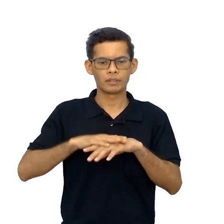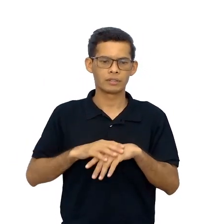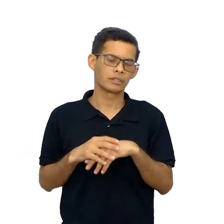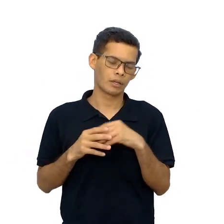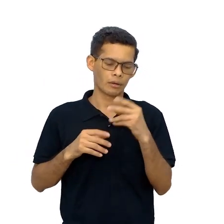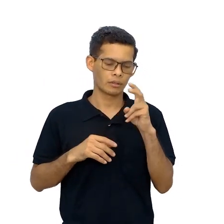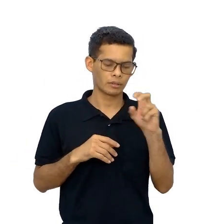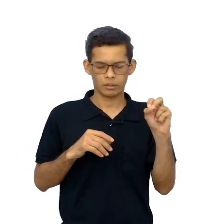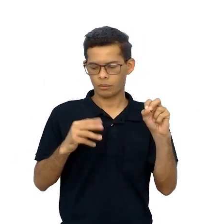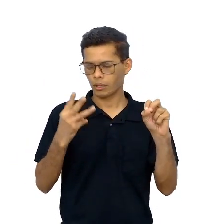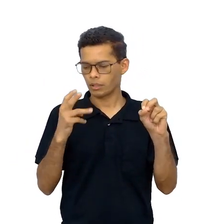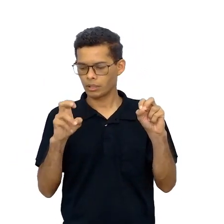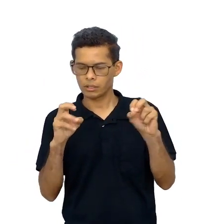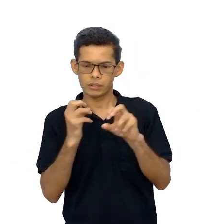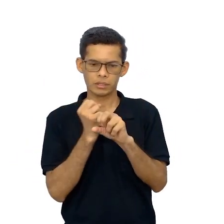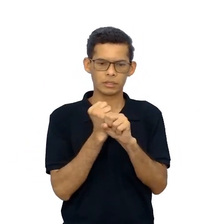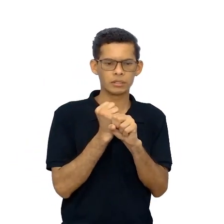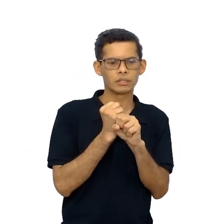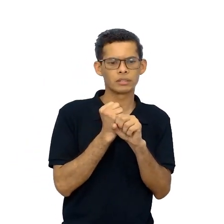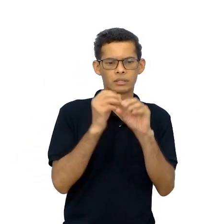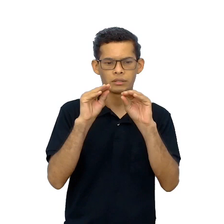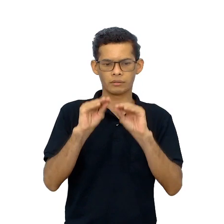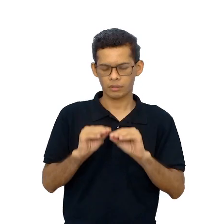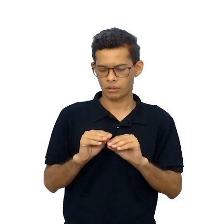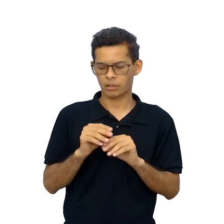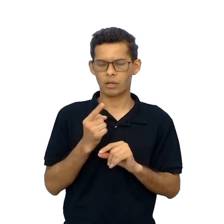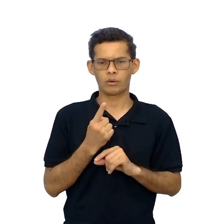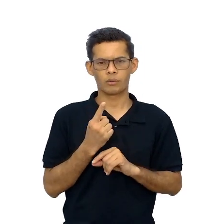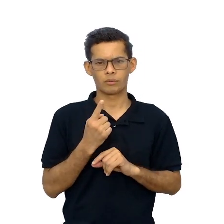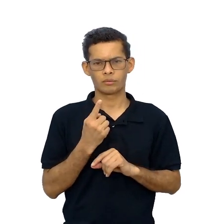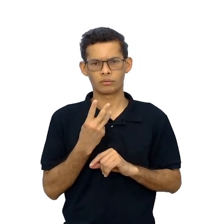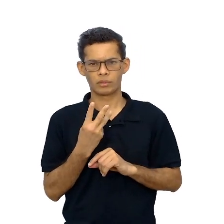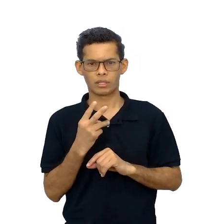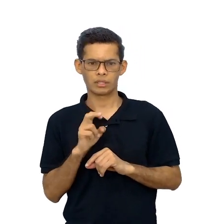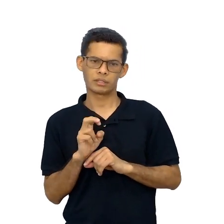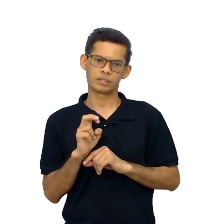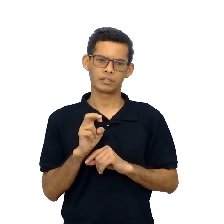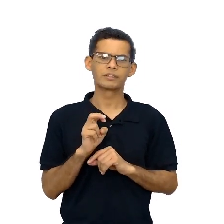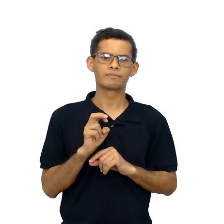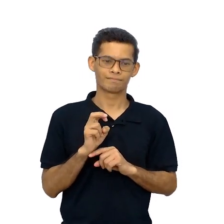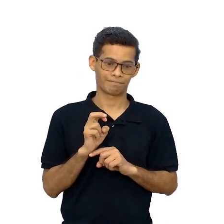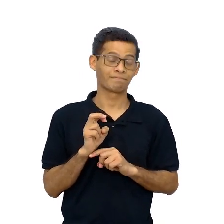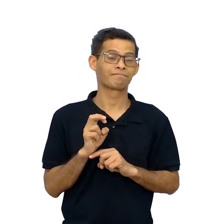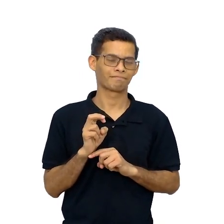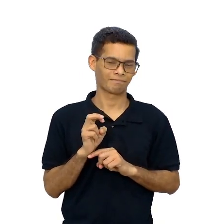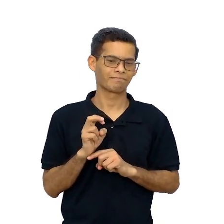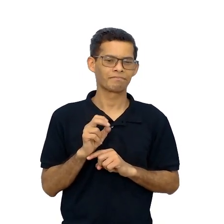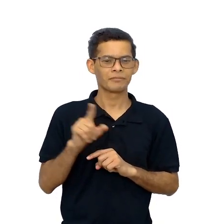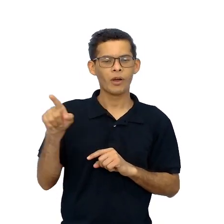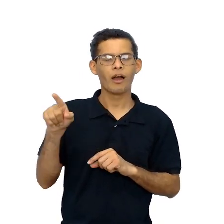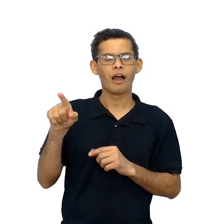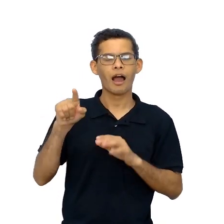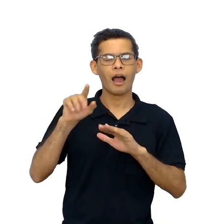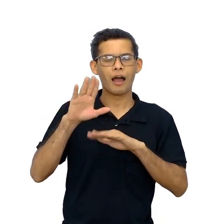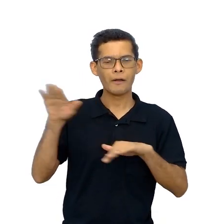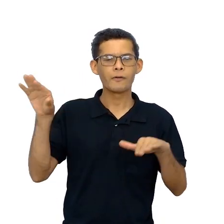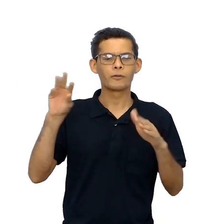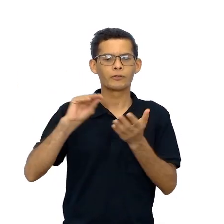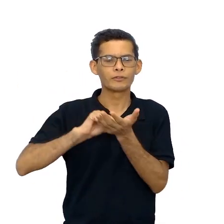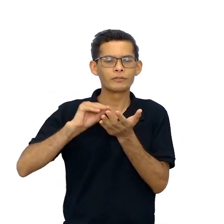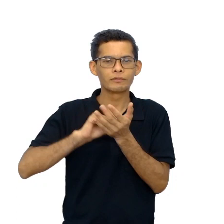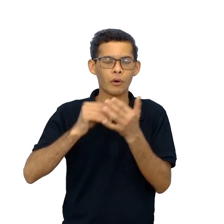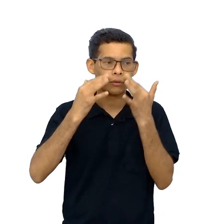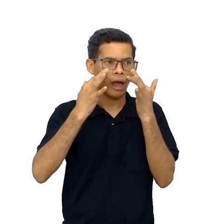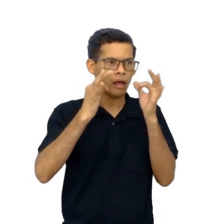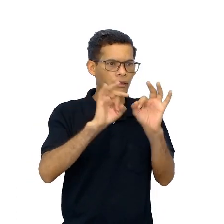com 35, com 50 e vai colocar 135. Ele precisa ter bastante atenção para a leitura. Então,